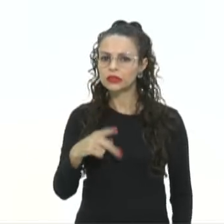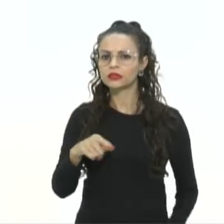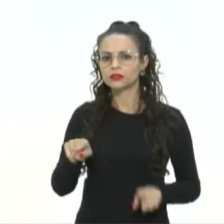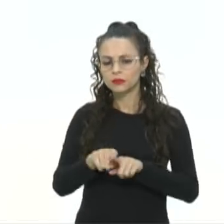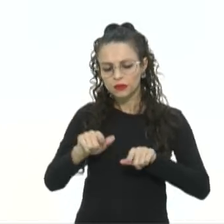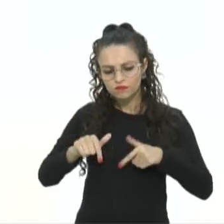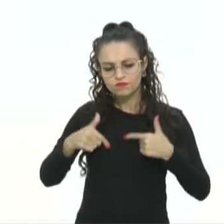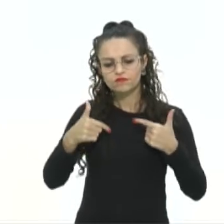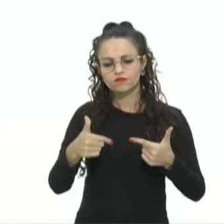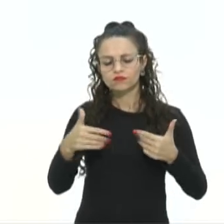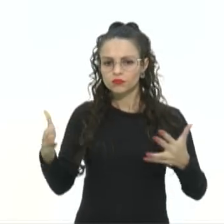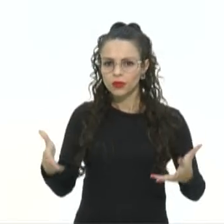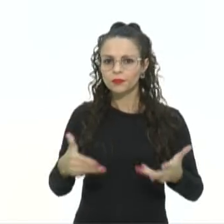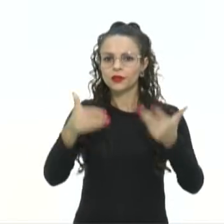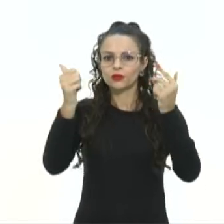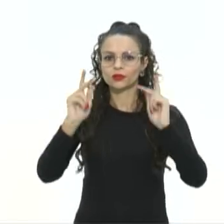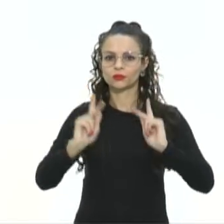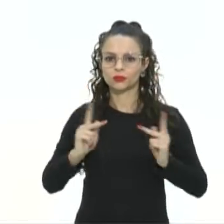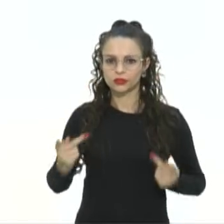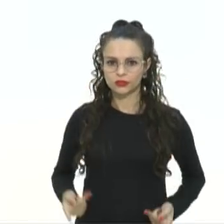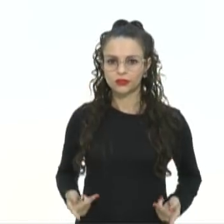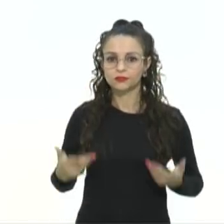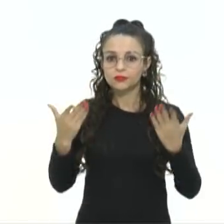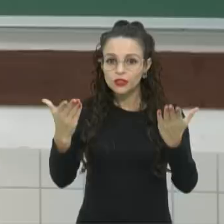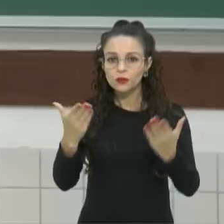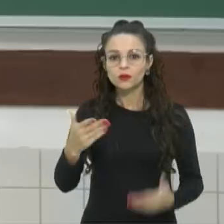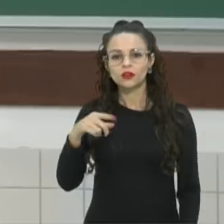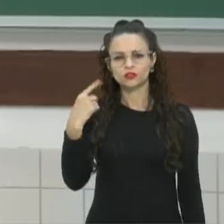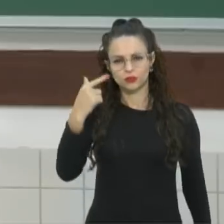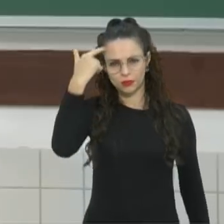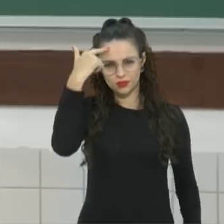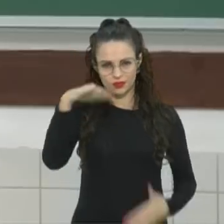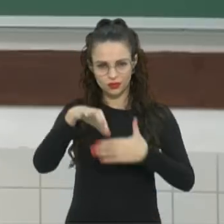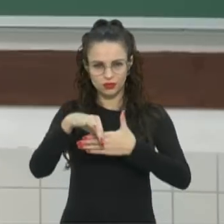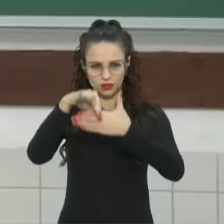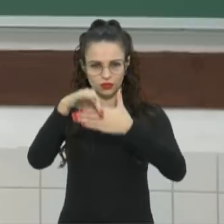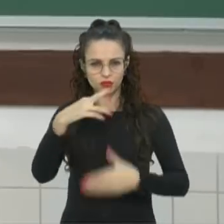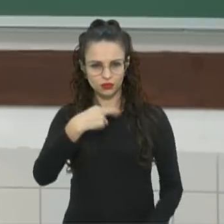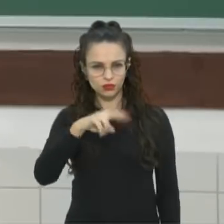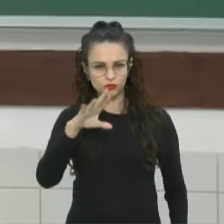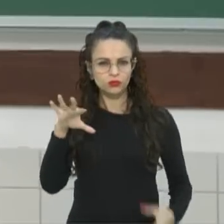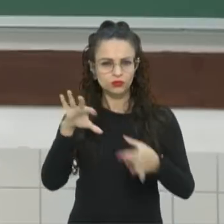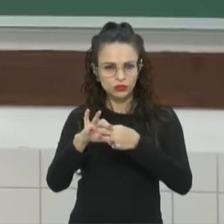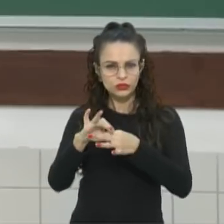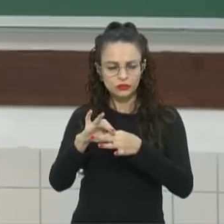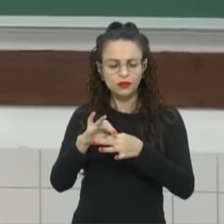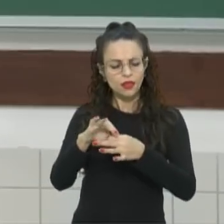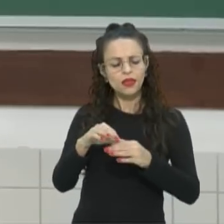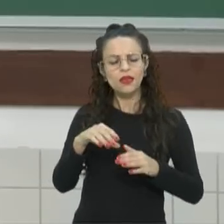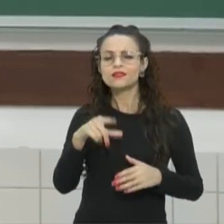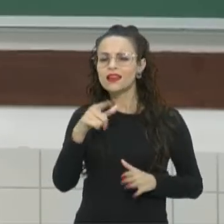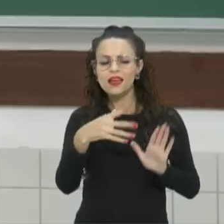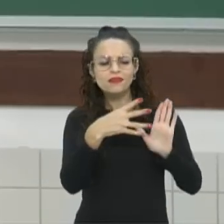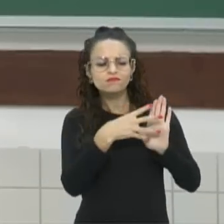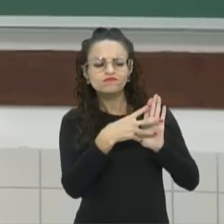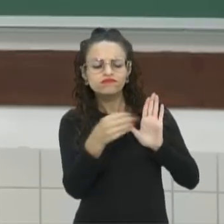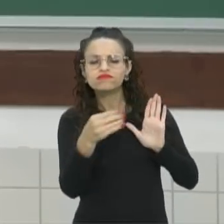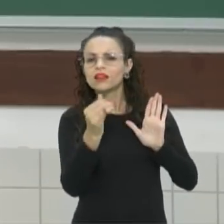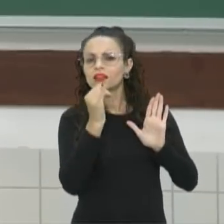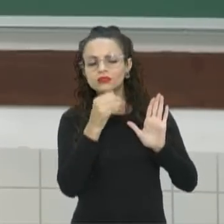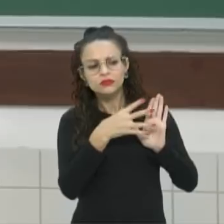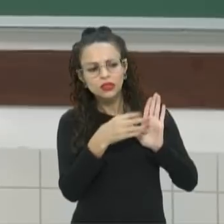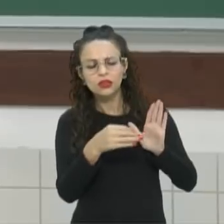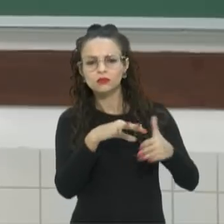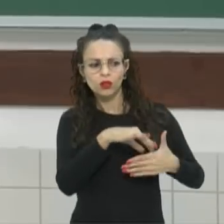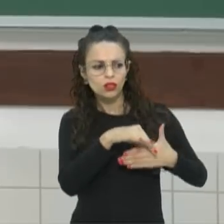atos para a melhoria da humanidade. Então, quando a gente pensa em líder religioso, a gente leva essas pessoas como exemplo na nossa vida, né? São pessoas